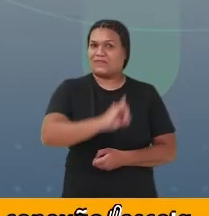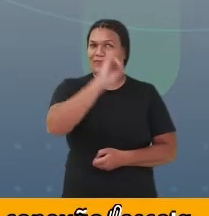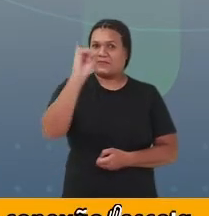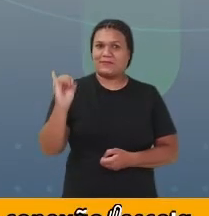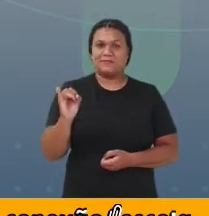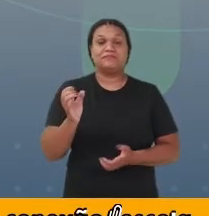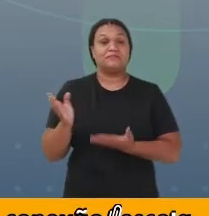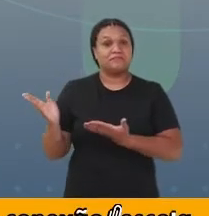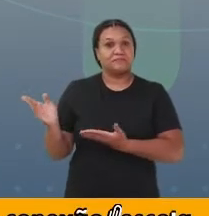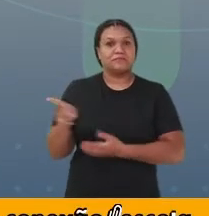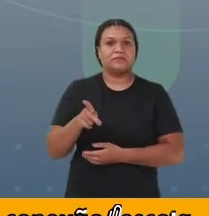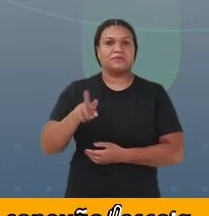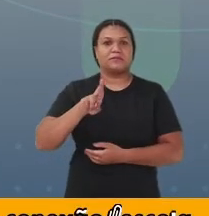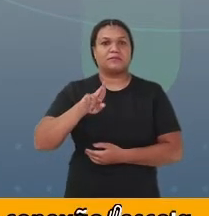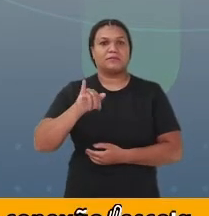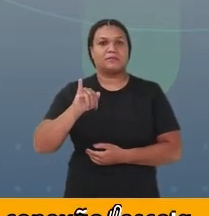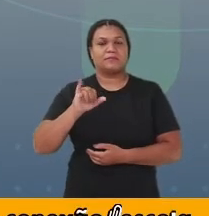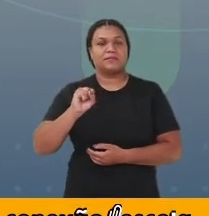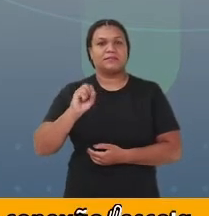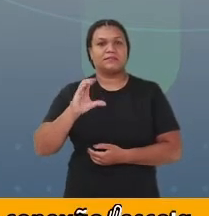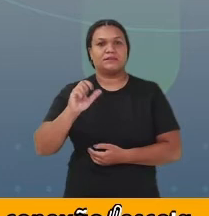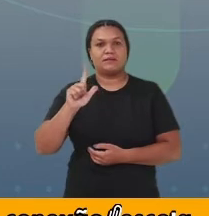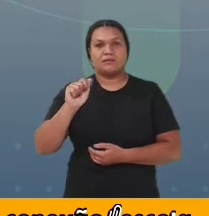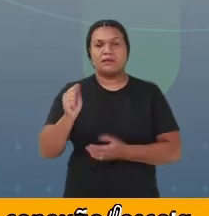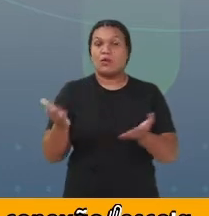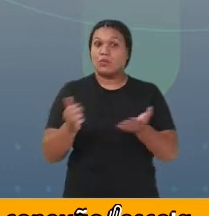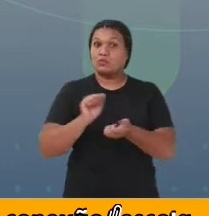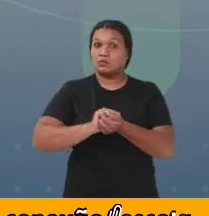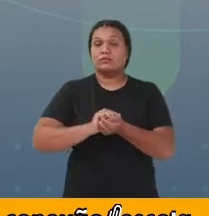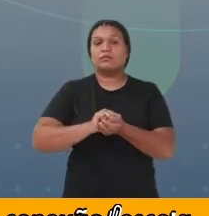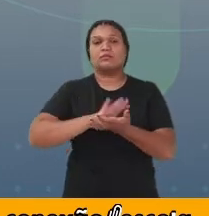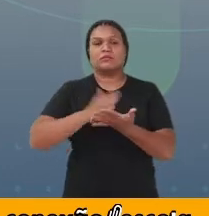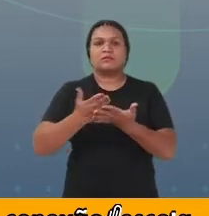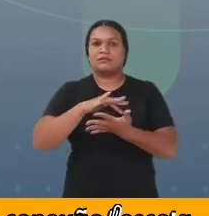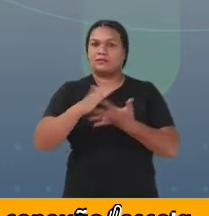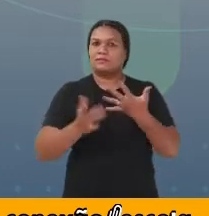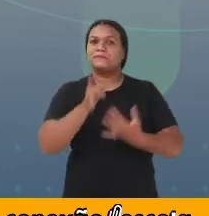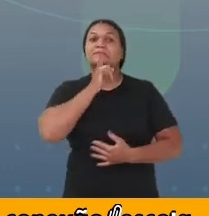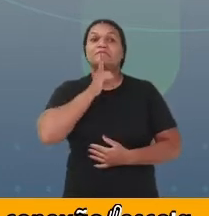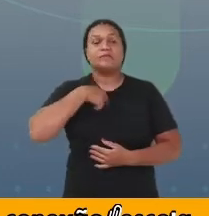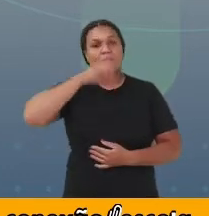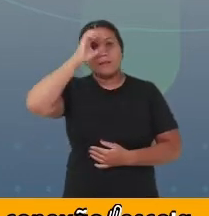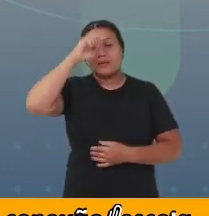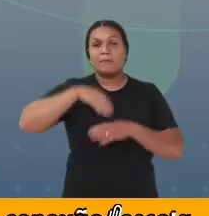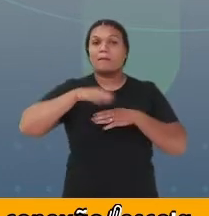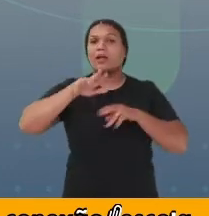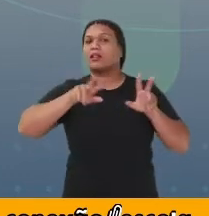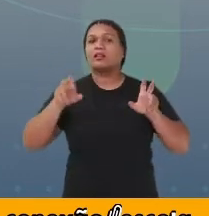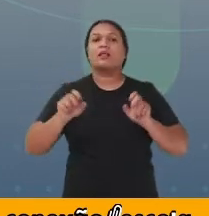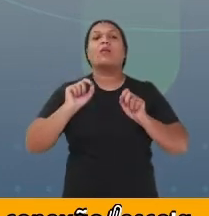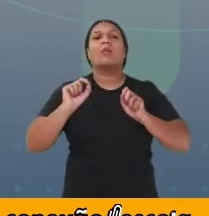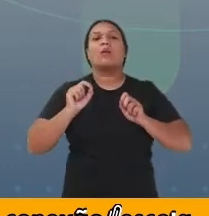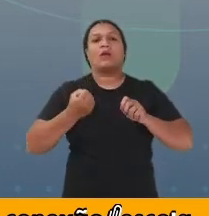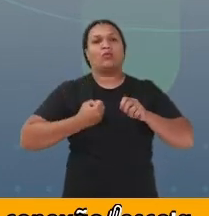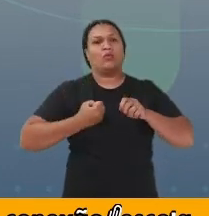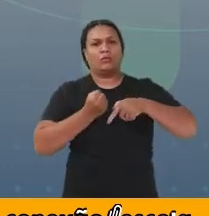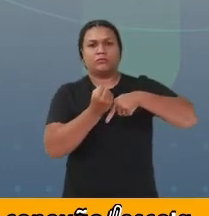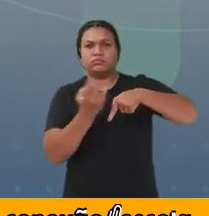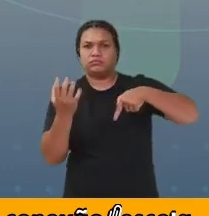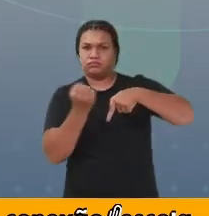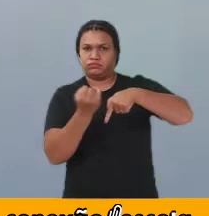Olá, meu nome é Priscila e hoje, junto com a intérprete Williane, vamos aprender um pouco mais sobre os números racionais.